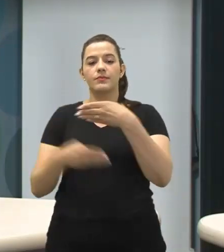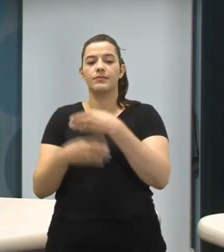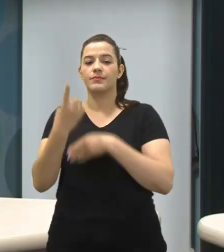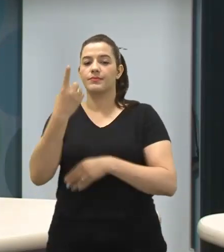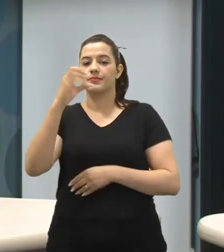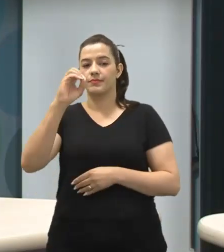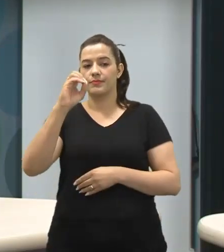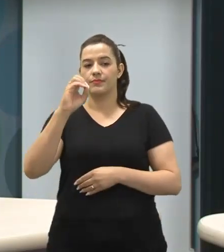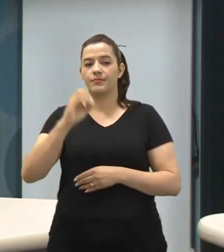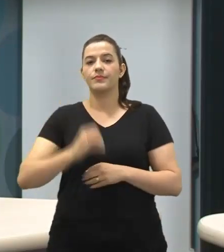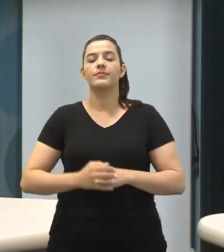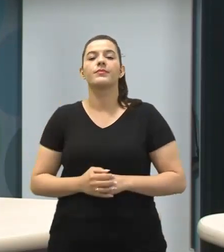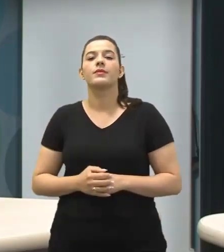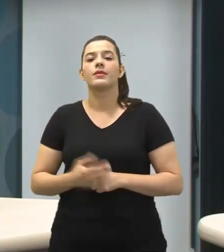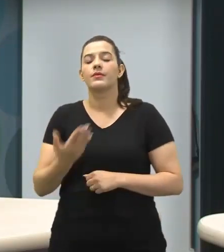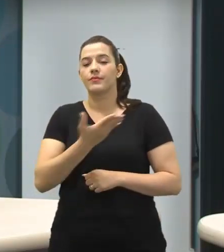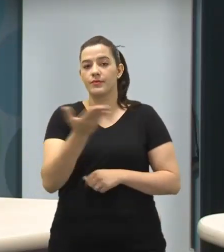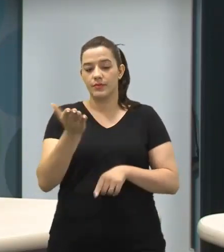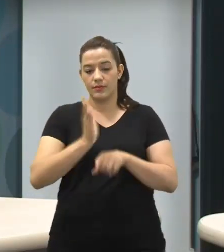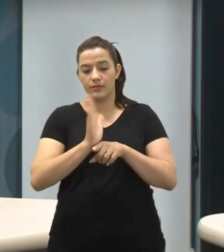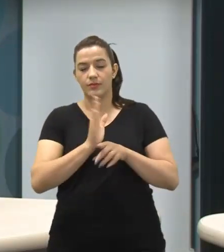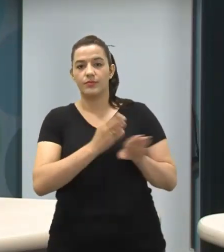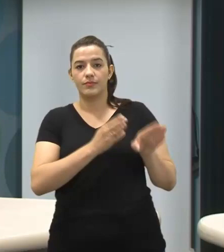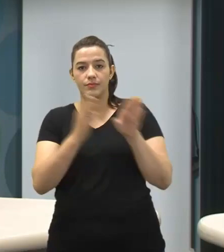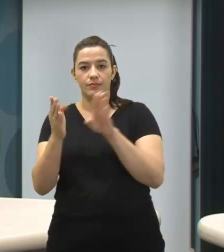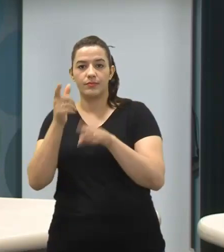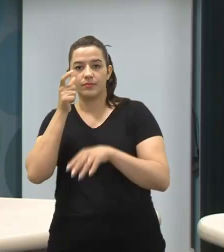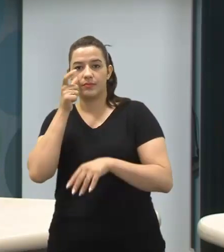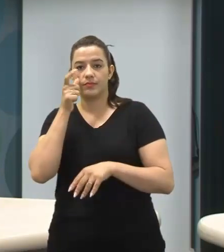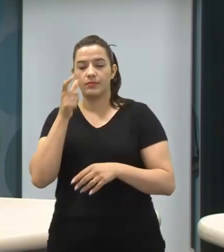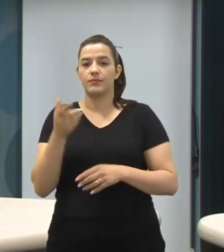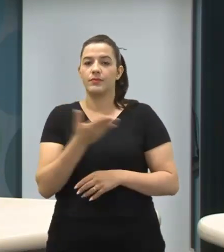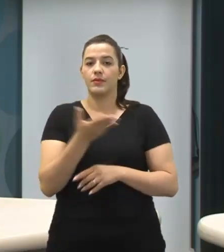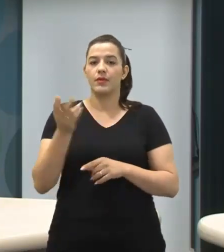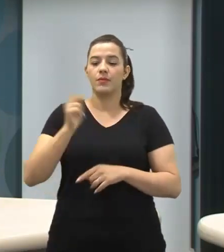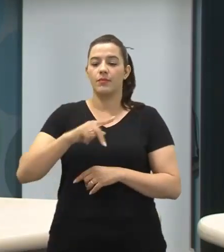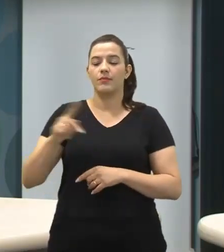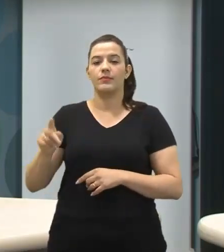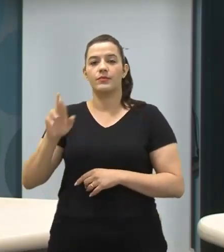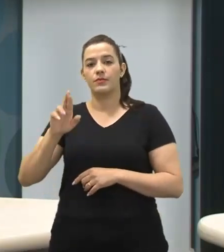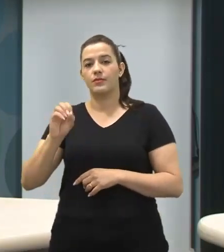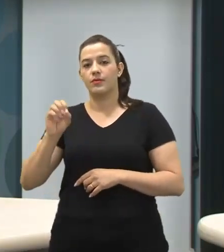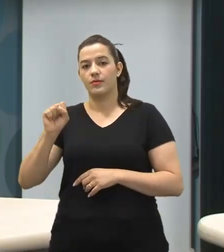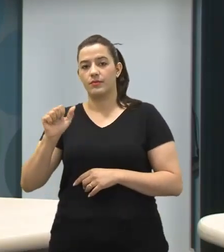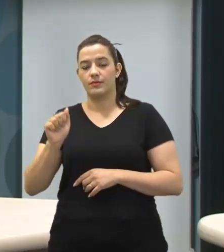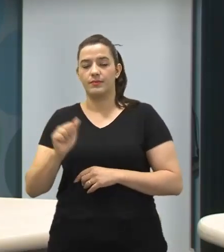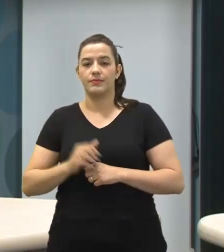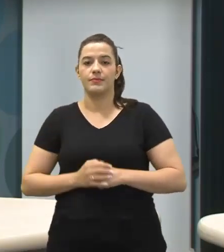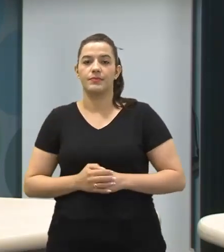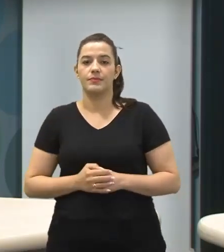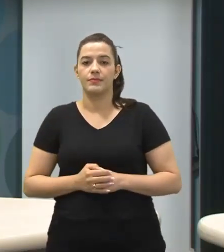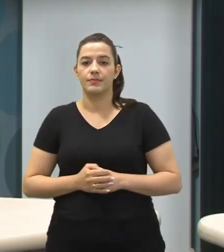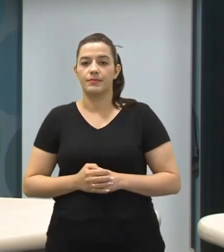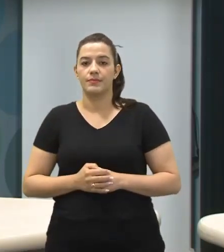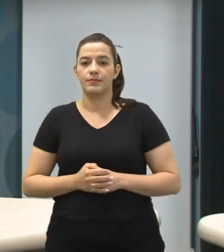é e vocês vão assistir com a gente aí um vídeo com a professora Rosa ela não